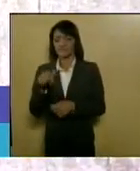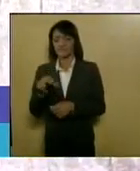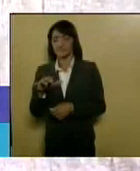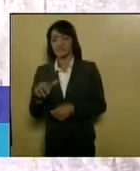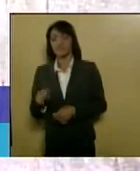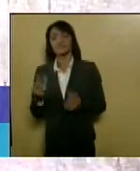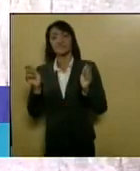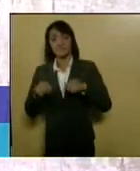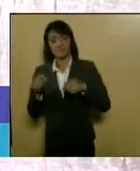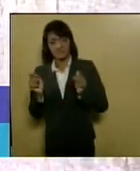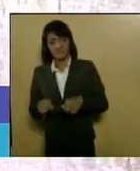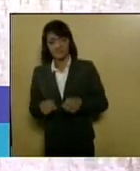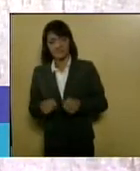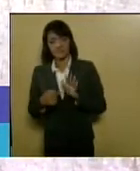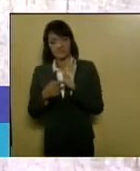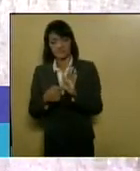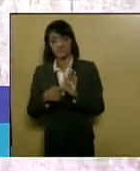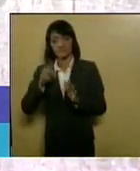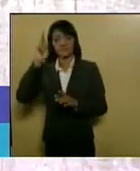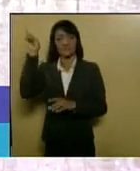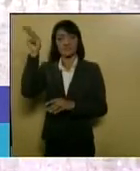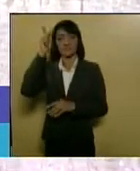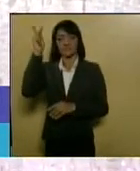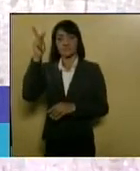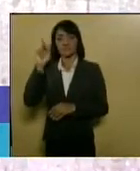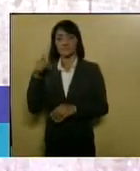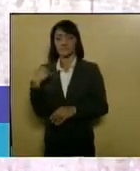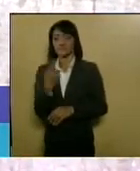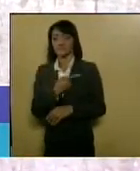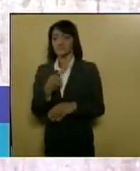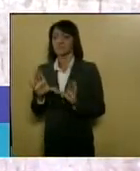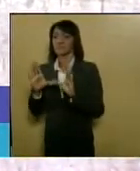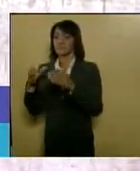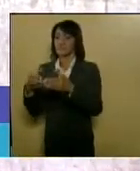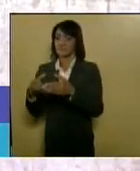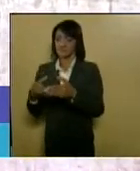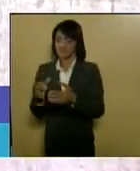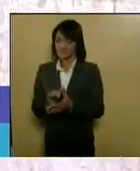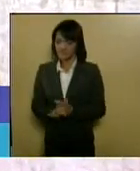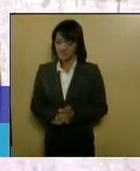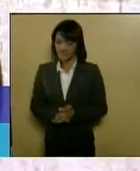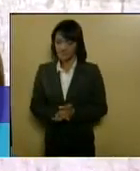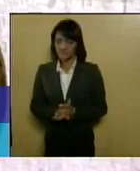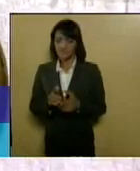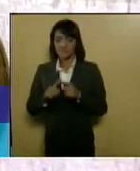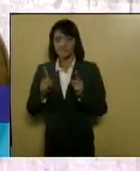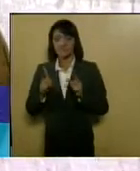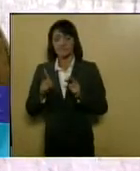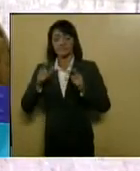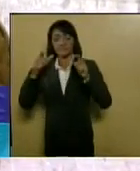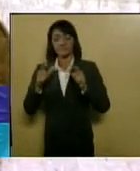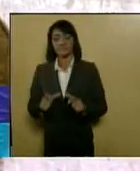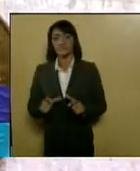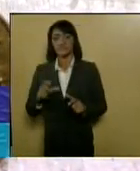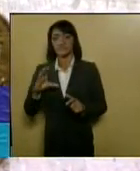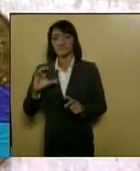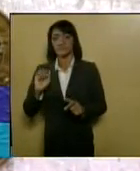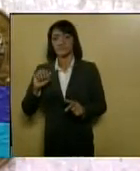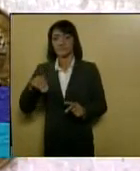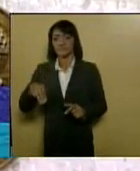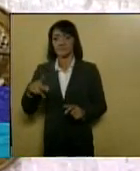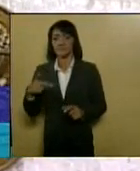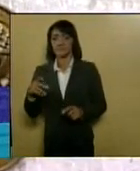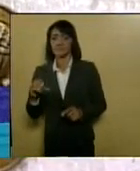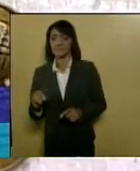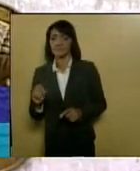perfeitamente servir como denominação histórica do nosso batalhão. Entretanto, foi na Batalha de Campo Grande,